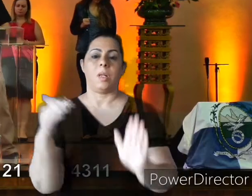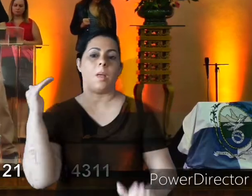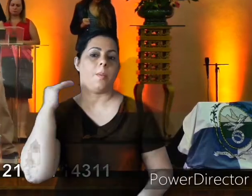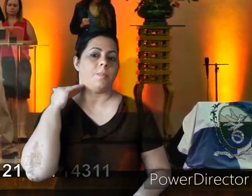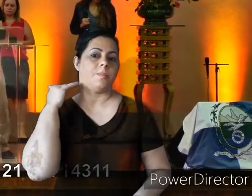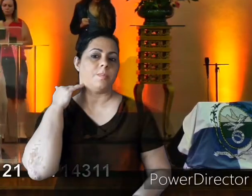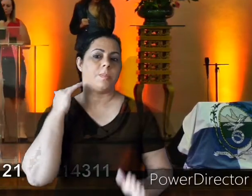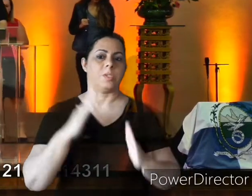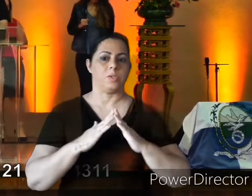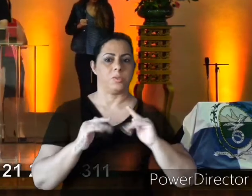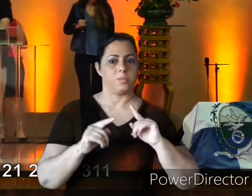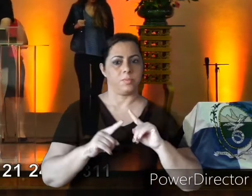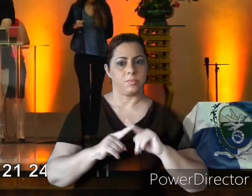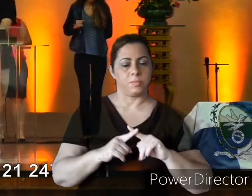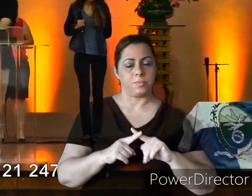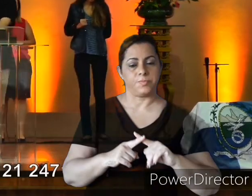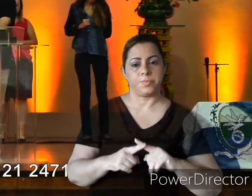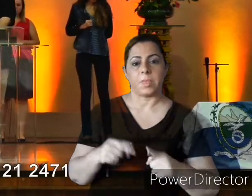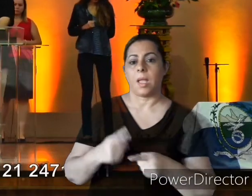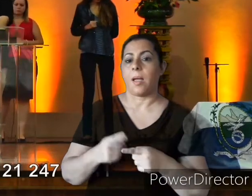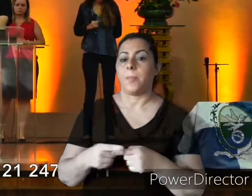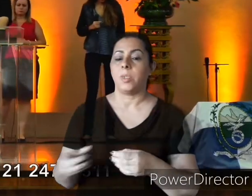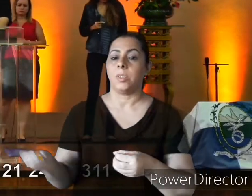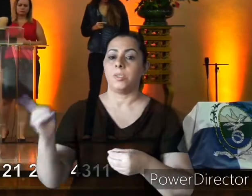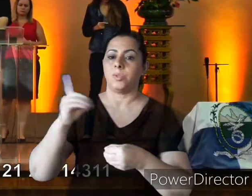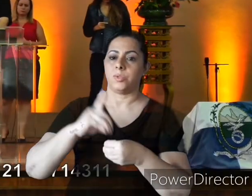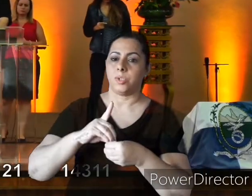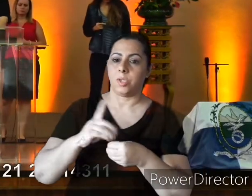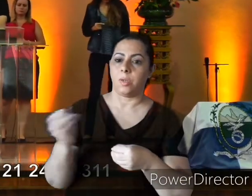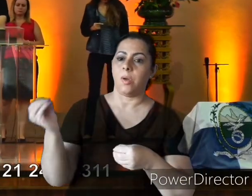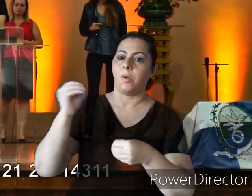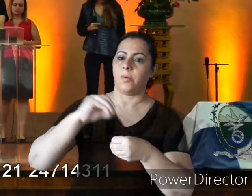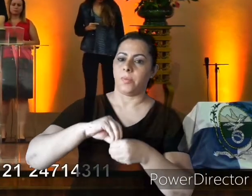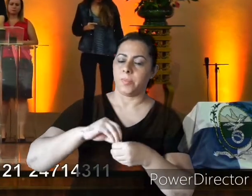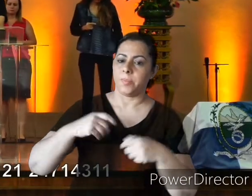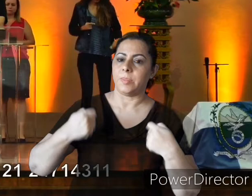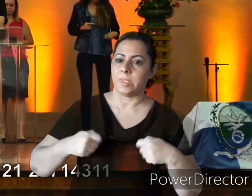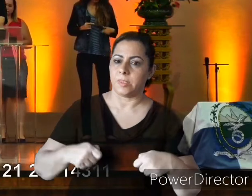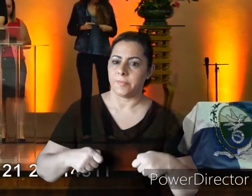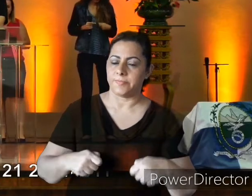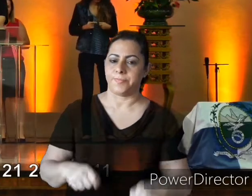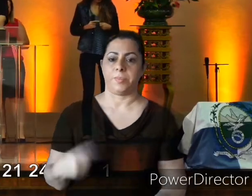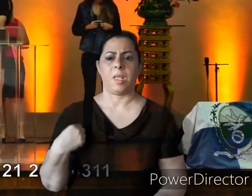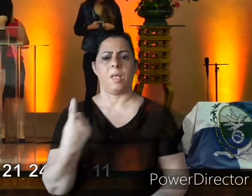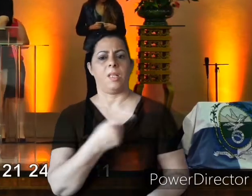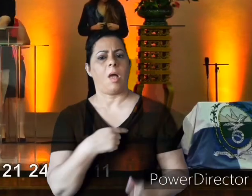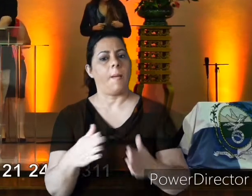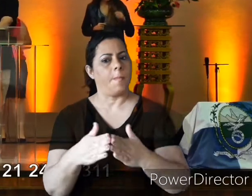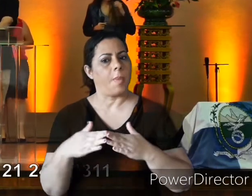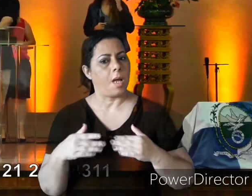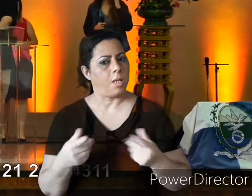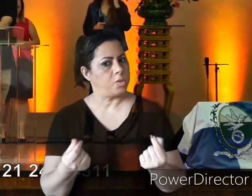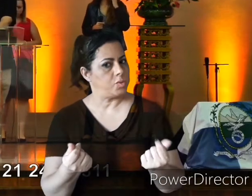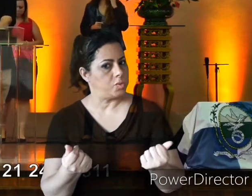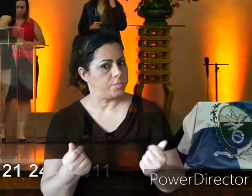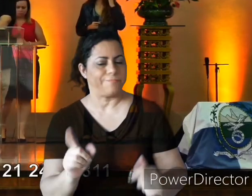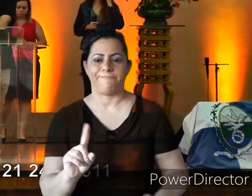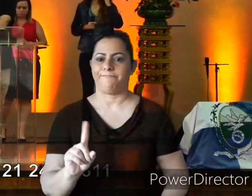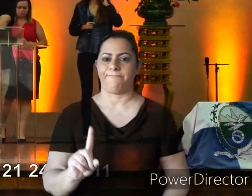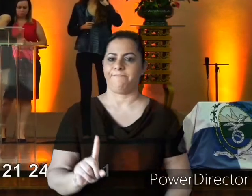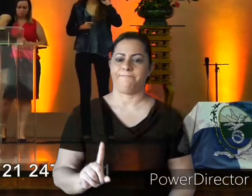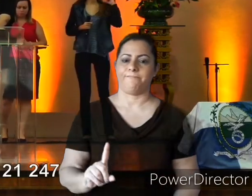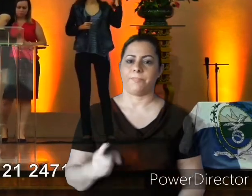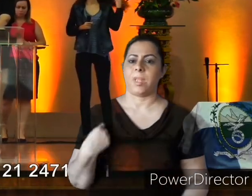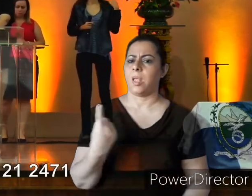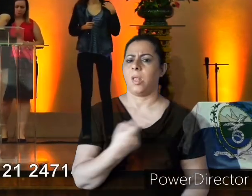por causa de dinheiro, mas faz parte do nosso culto de louvor, de adoração ao Senhor.